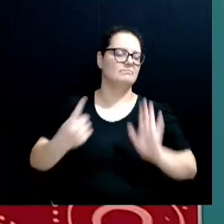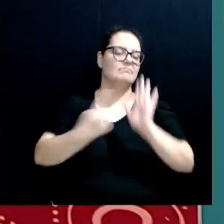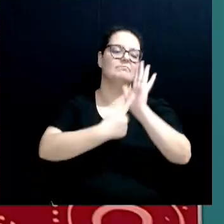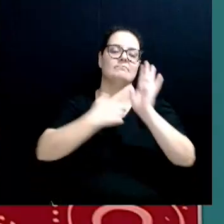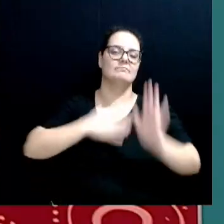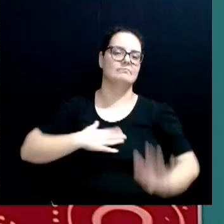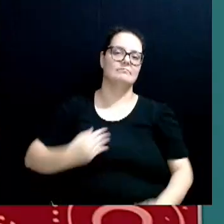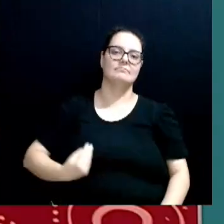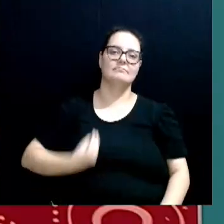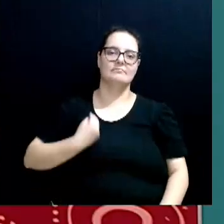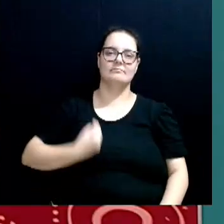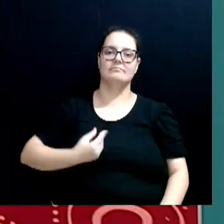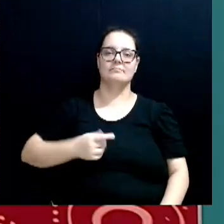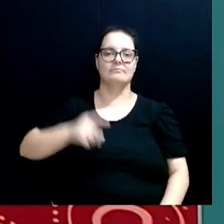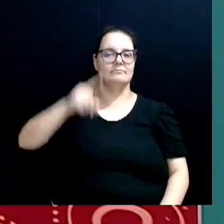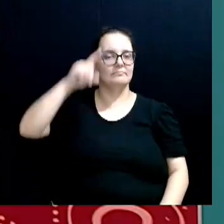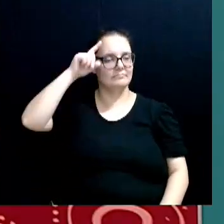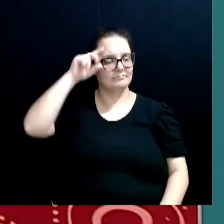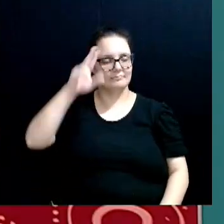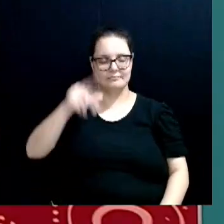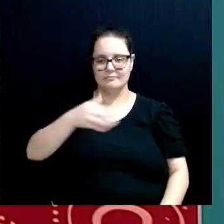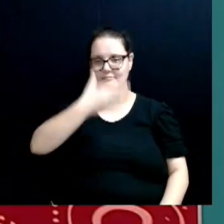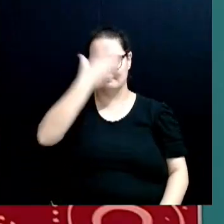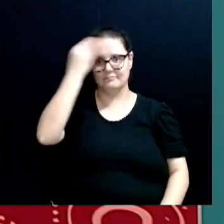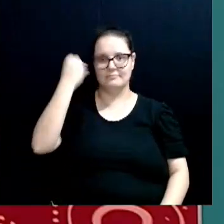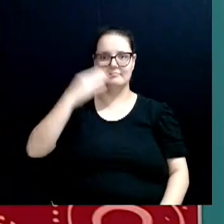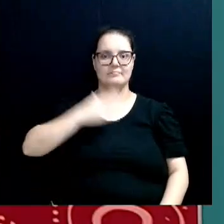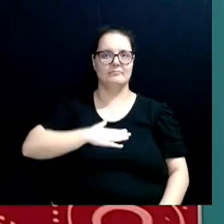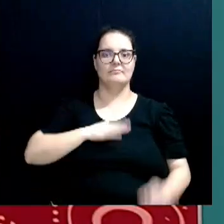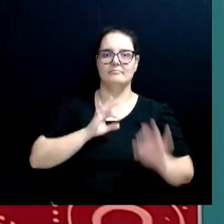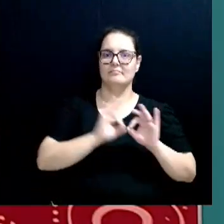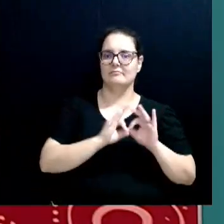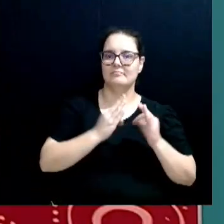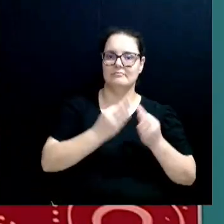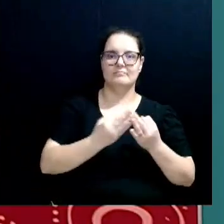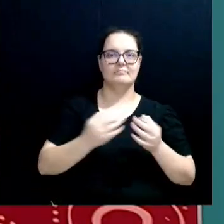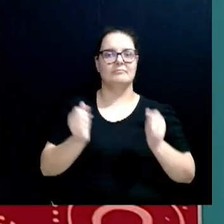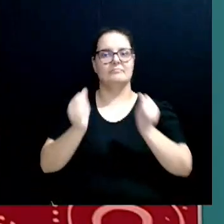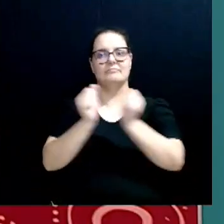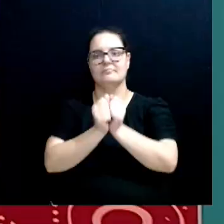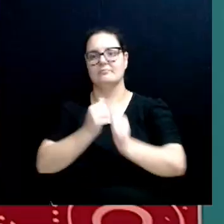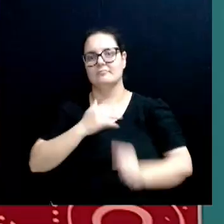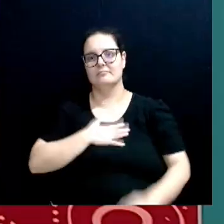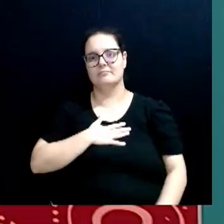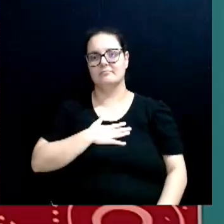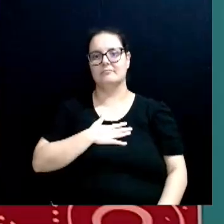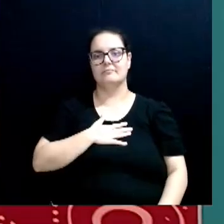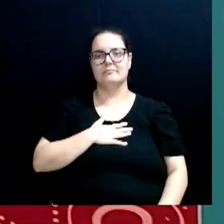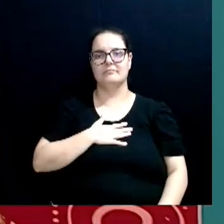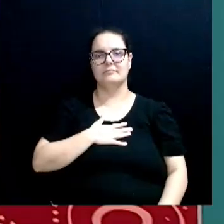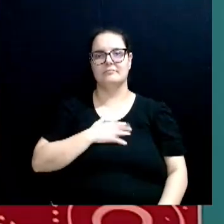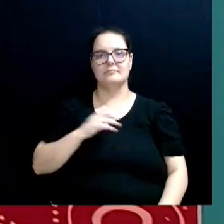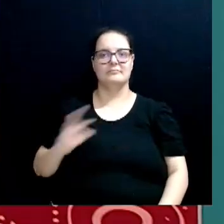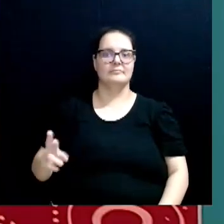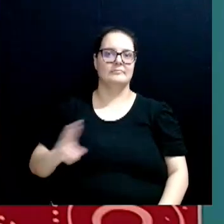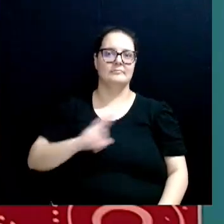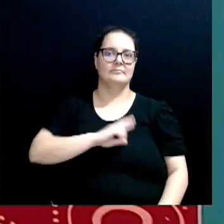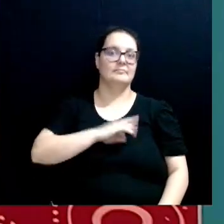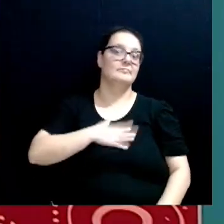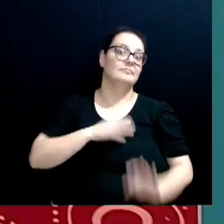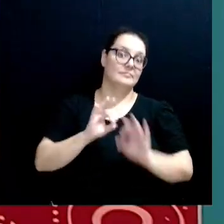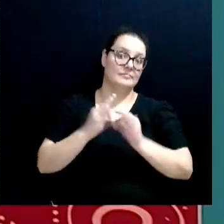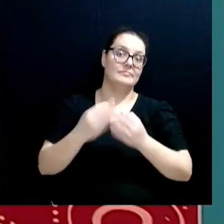dia inesquecível. Minha família comigo e esses religiosos que a minha família já